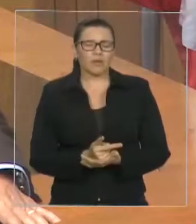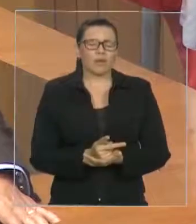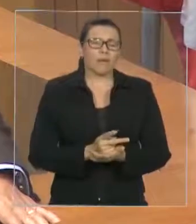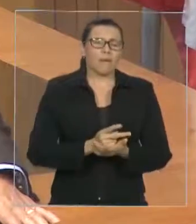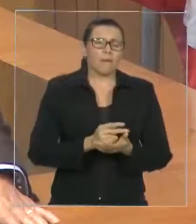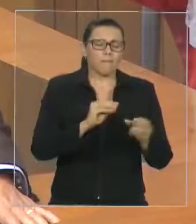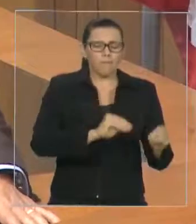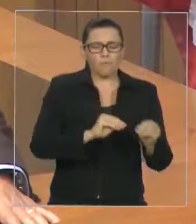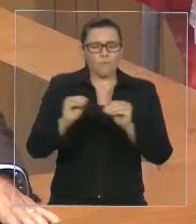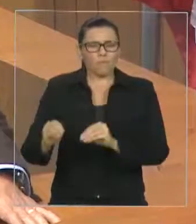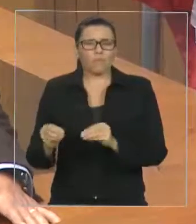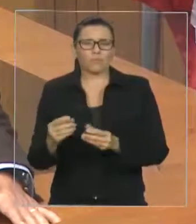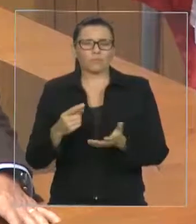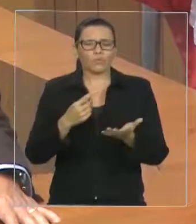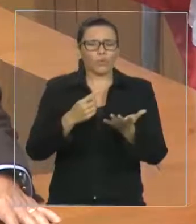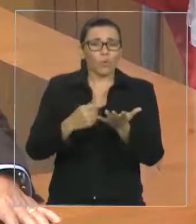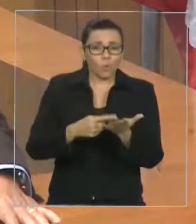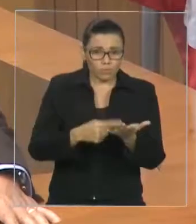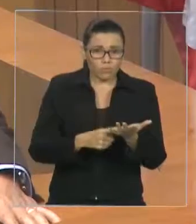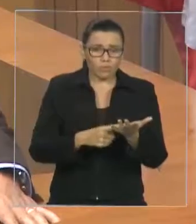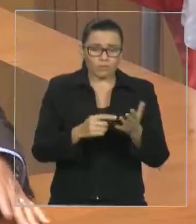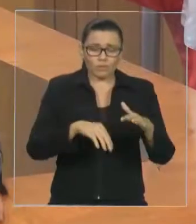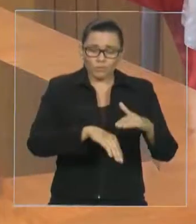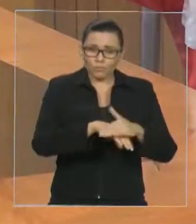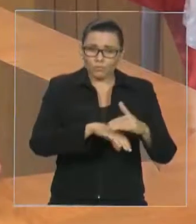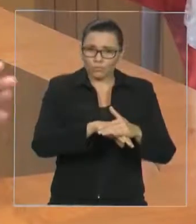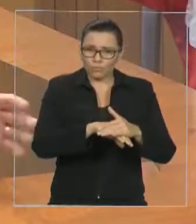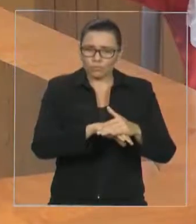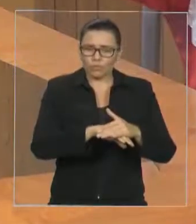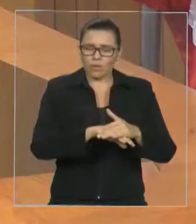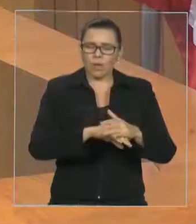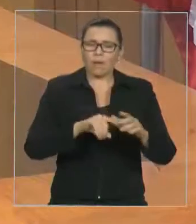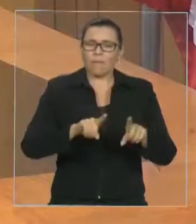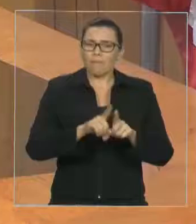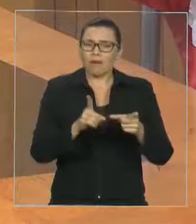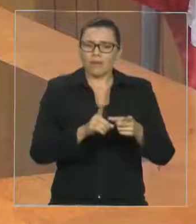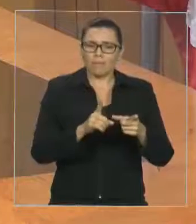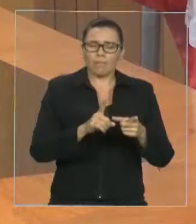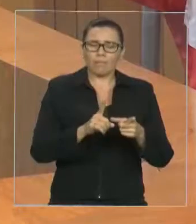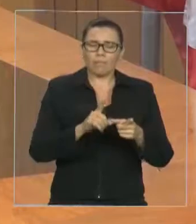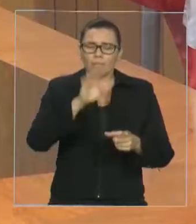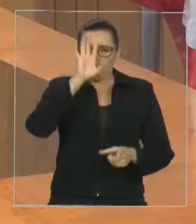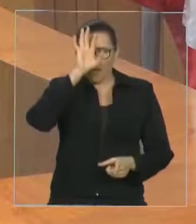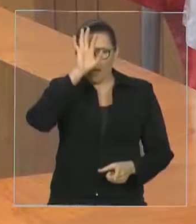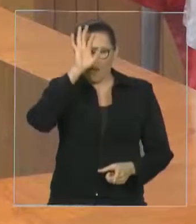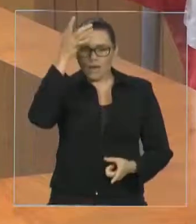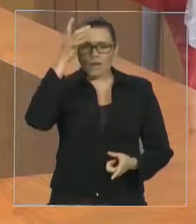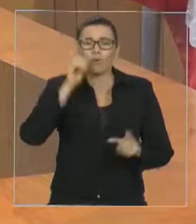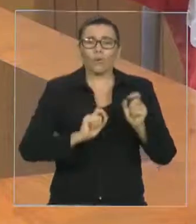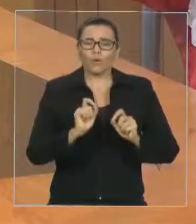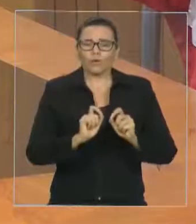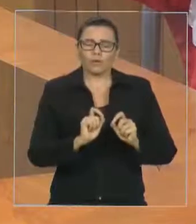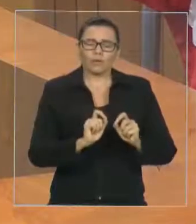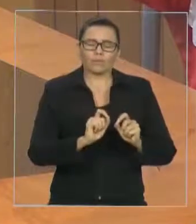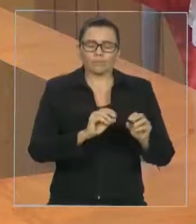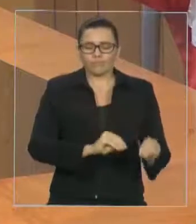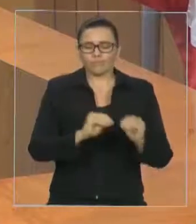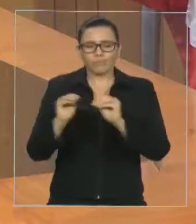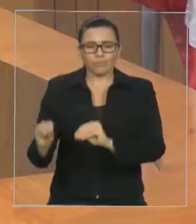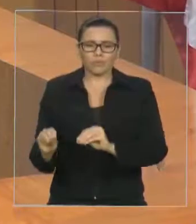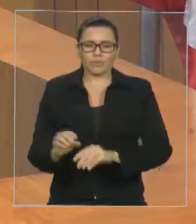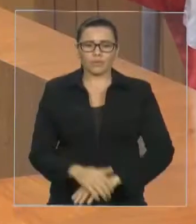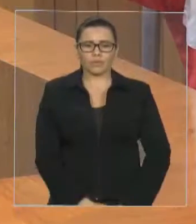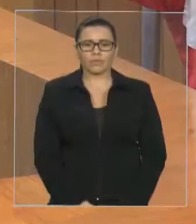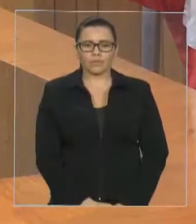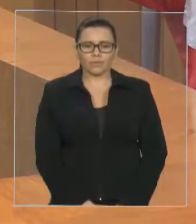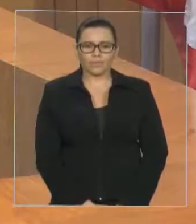Corda, deputado Marco Aurélio, lá para a cidade de Imperatriz, tirando a decisão final